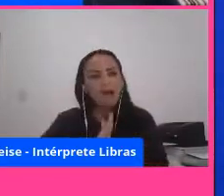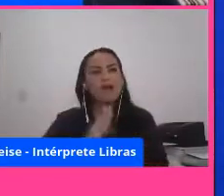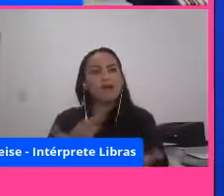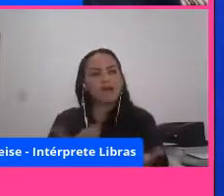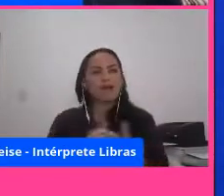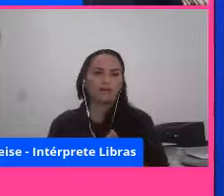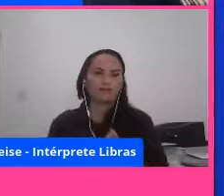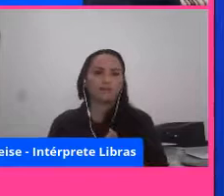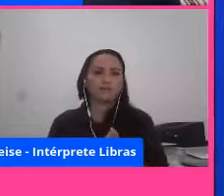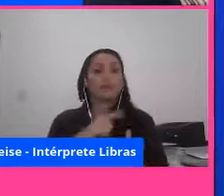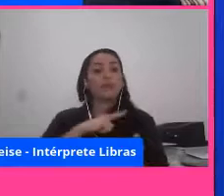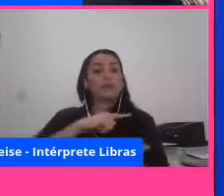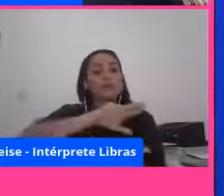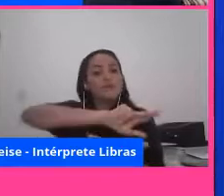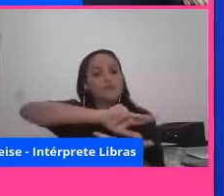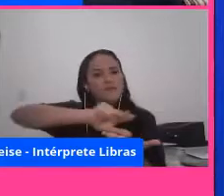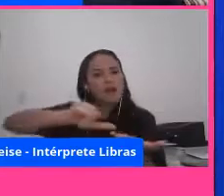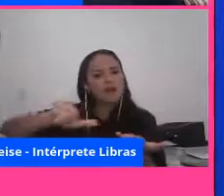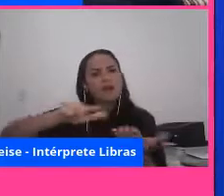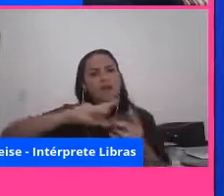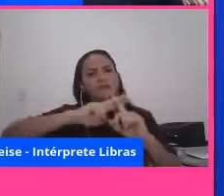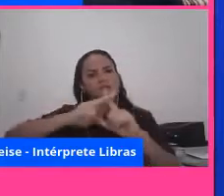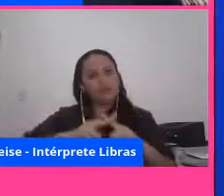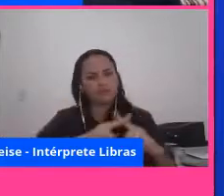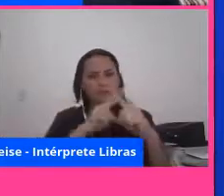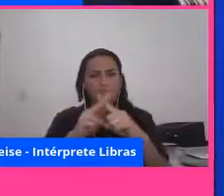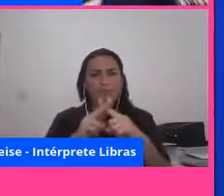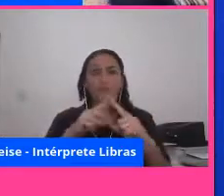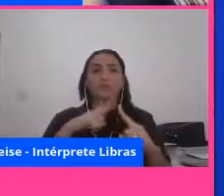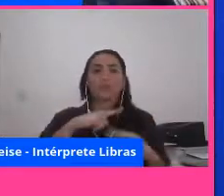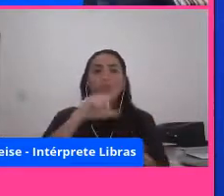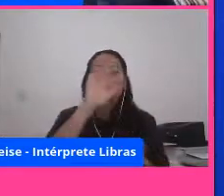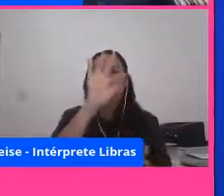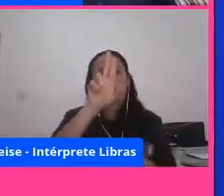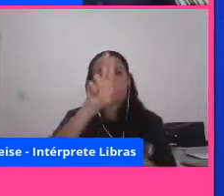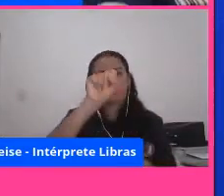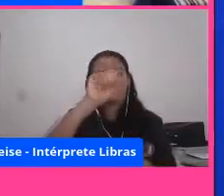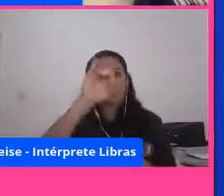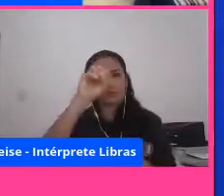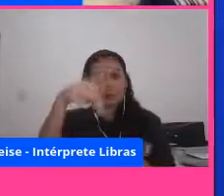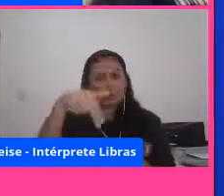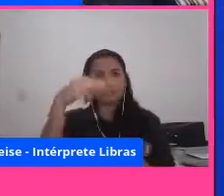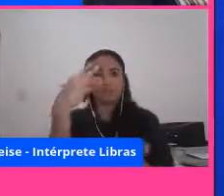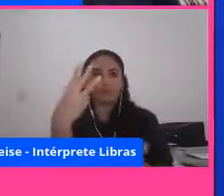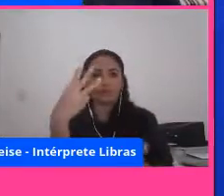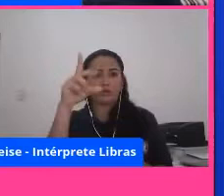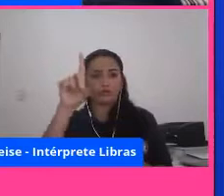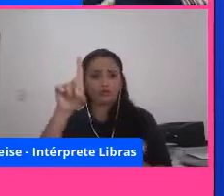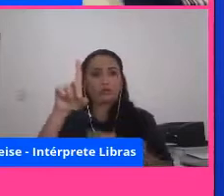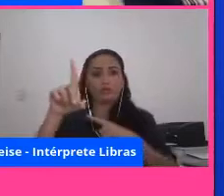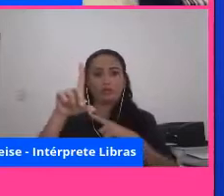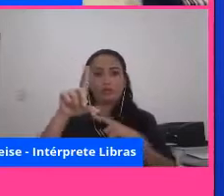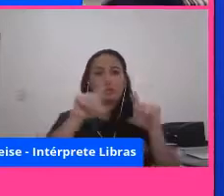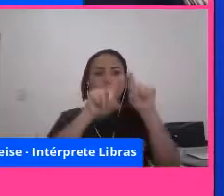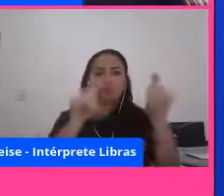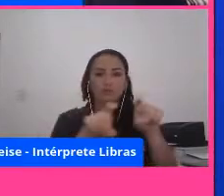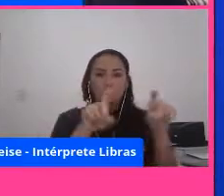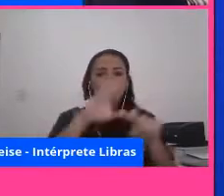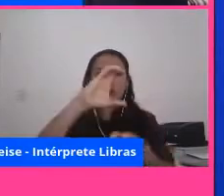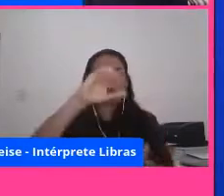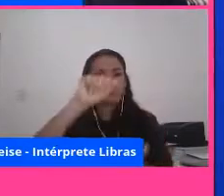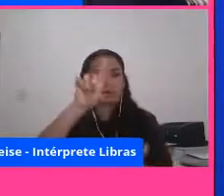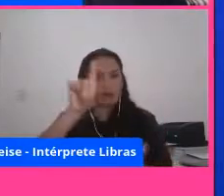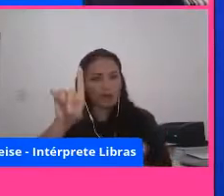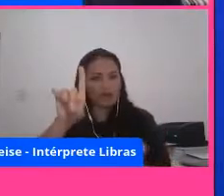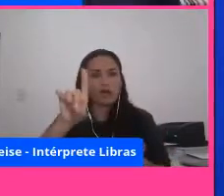diversas ferramentas, né? A gente tem o Fusion 3D, que também é grátis, a gente tem o AutoCAD, a gente tem